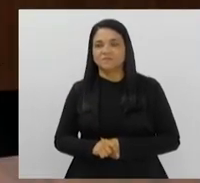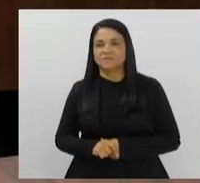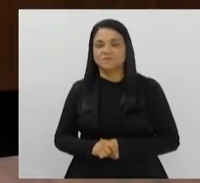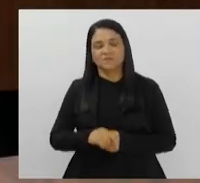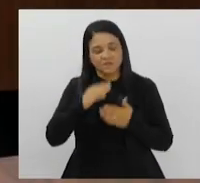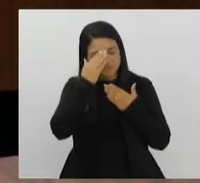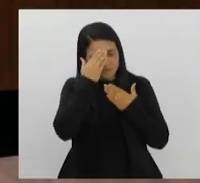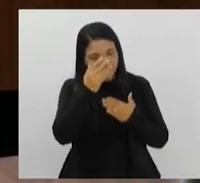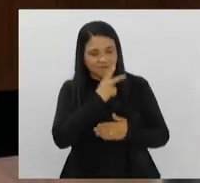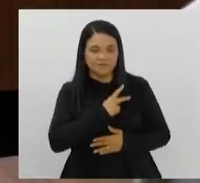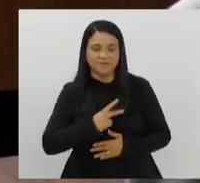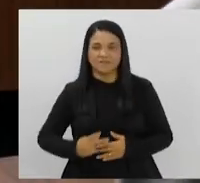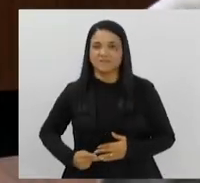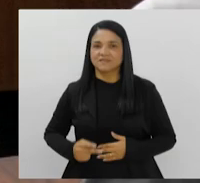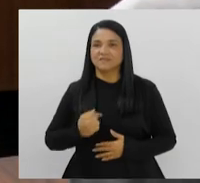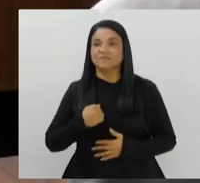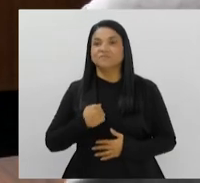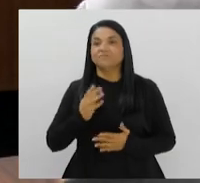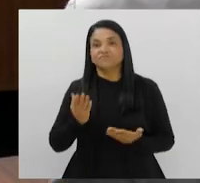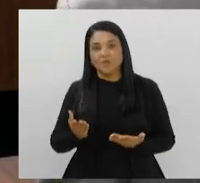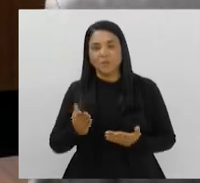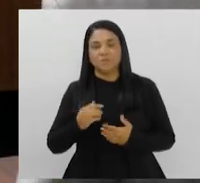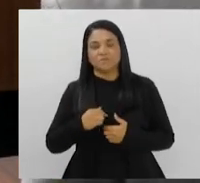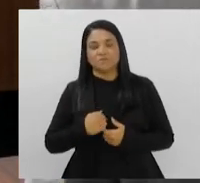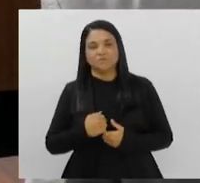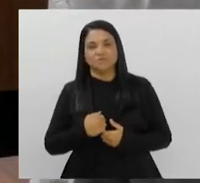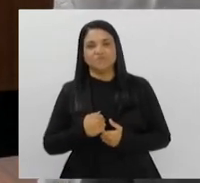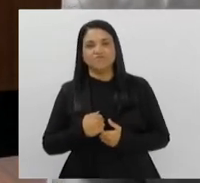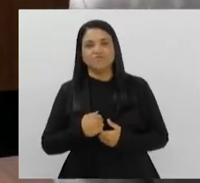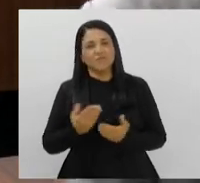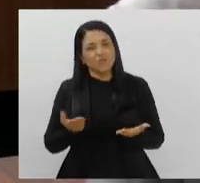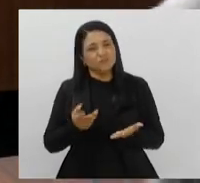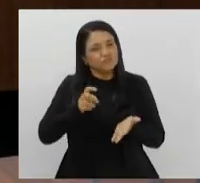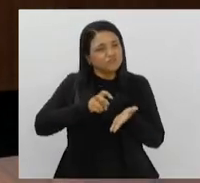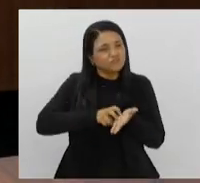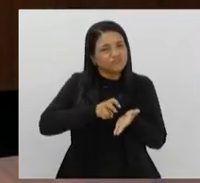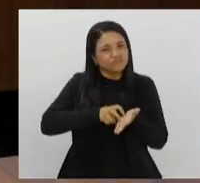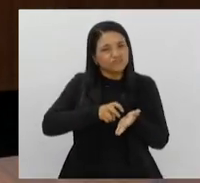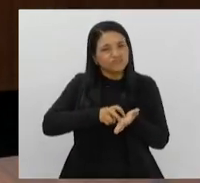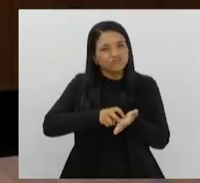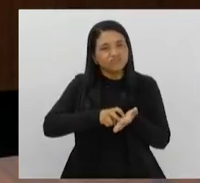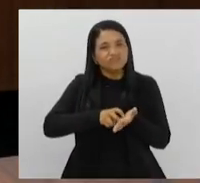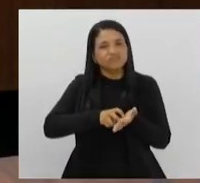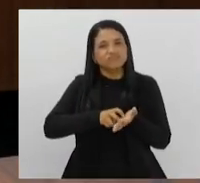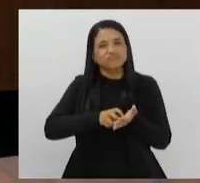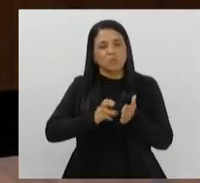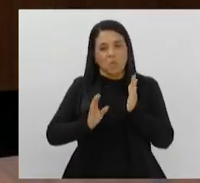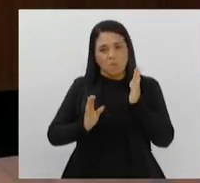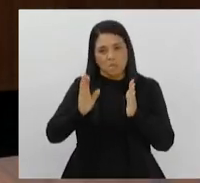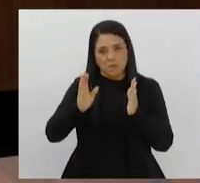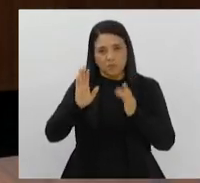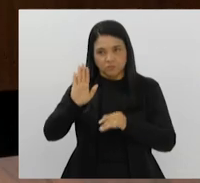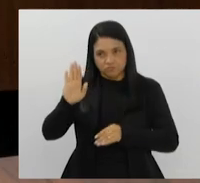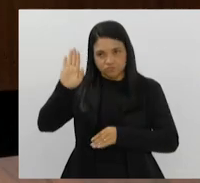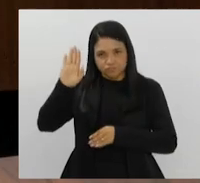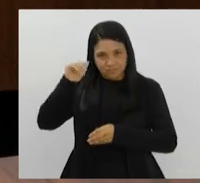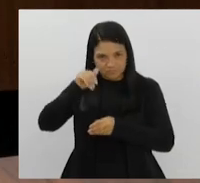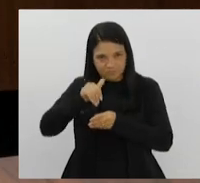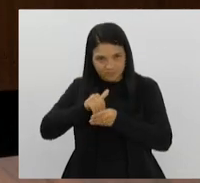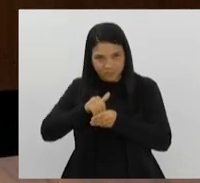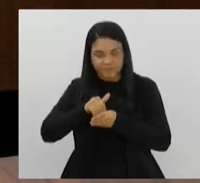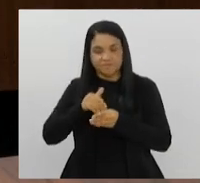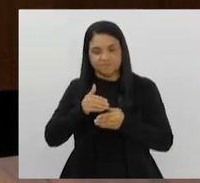Obrigado, presidente. Presidente, hoje cedo, como nós estamos no período eleitoral, eu